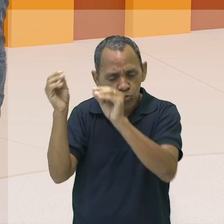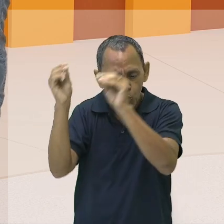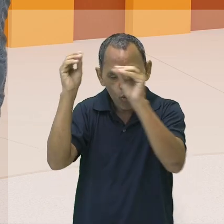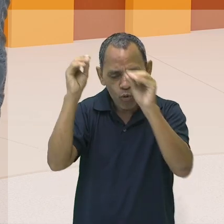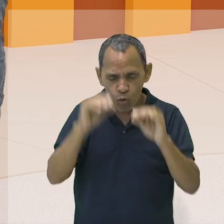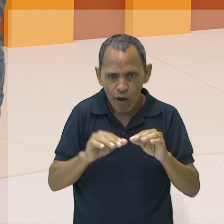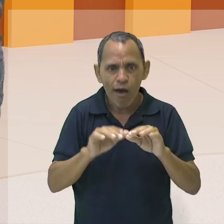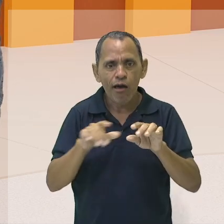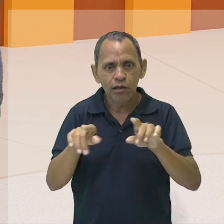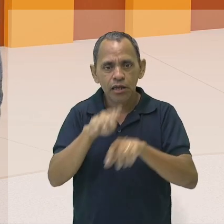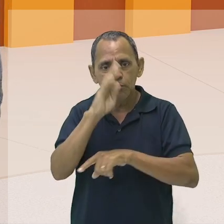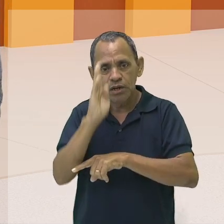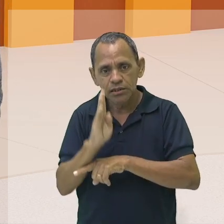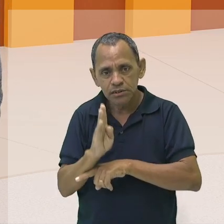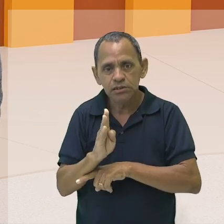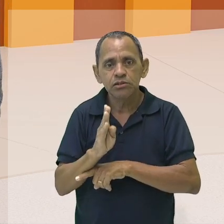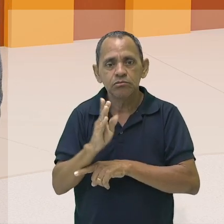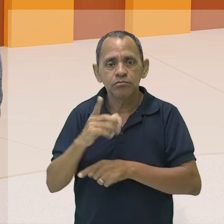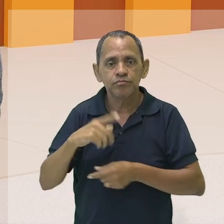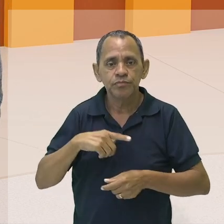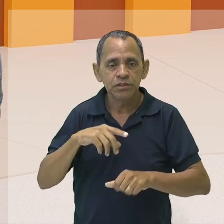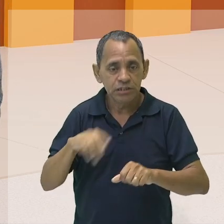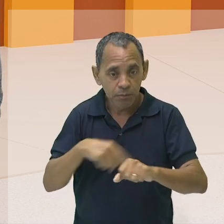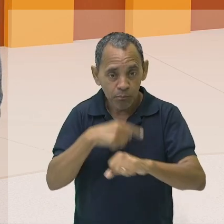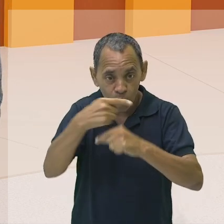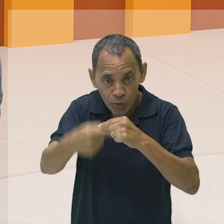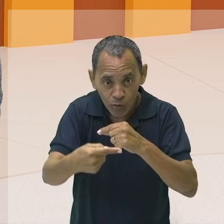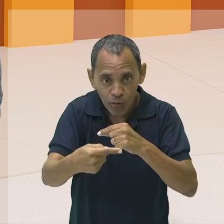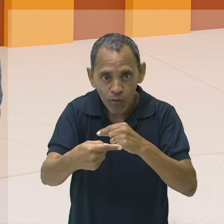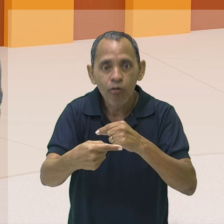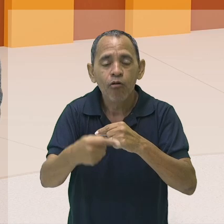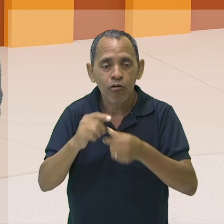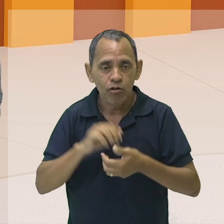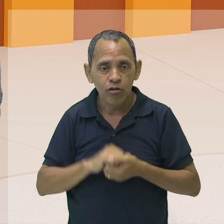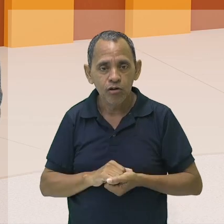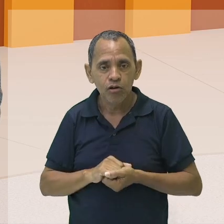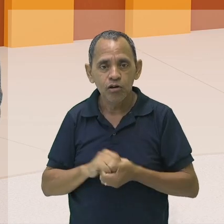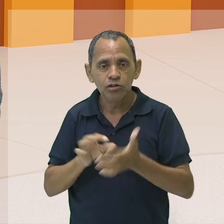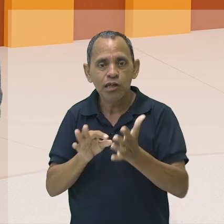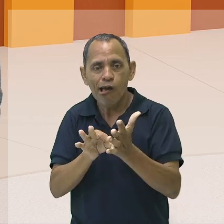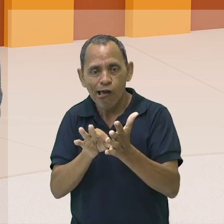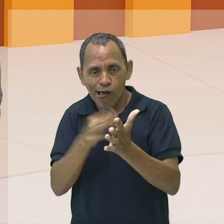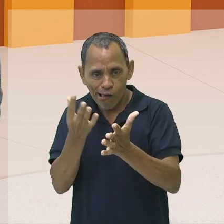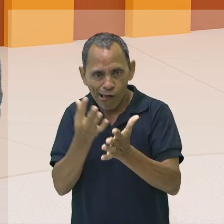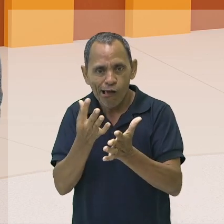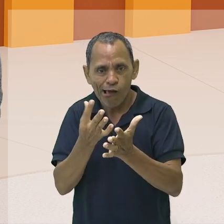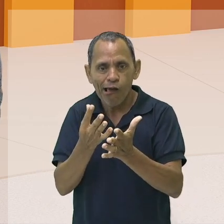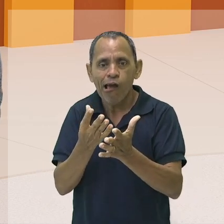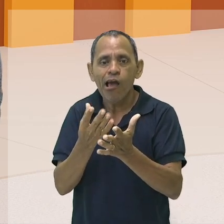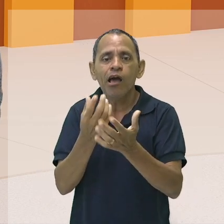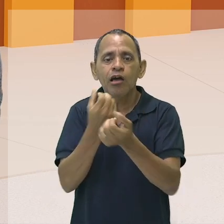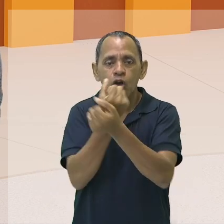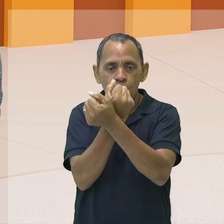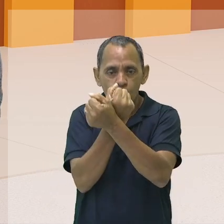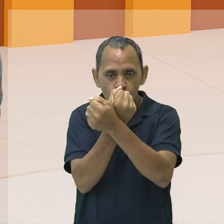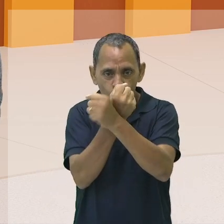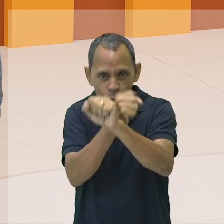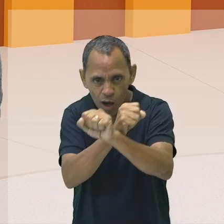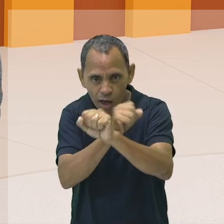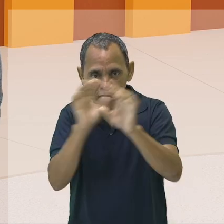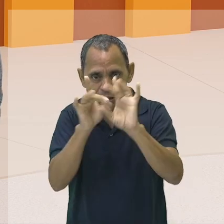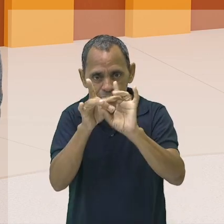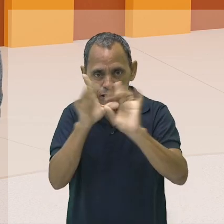funções. Após a abolição da escravatura, em 1888, essas pessoas elas ficaram alijadas de diversos direitos,